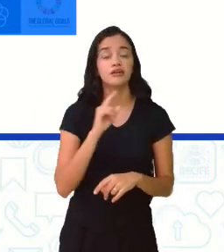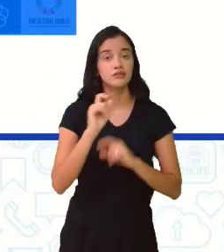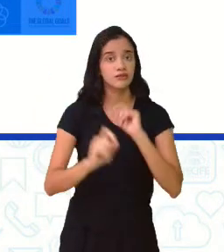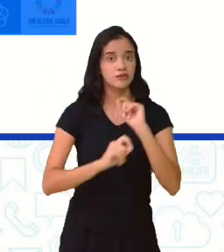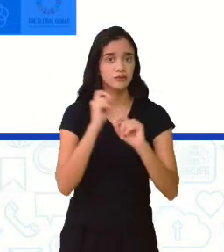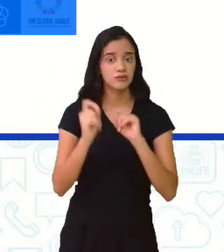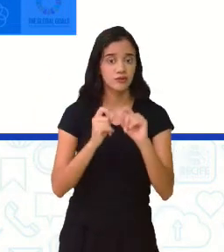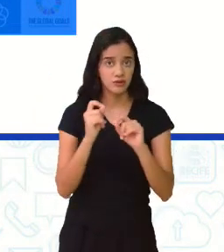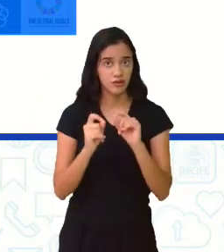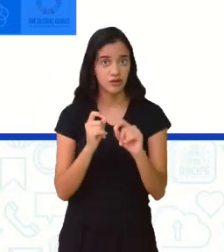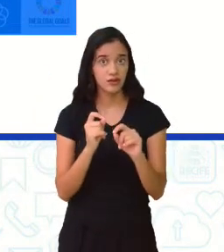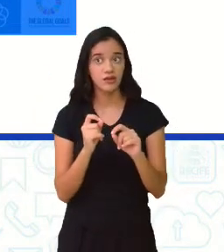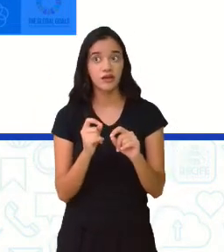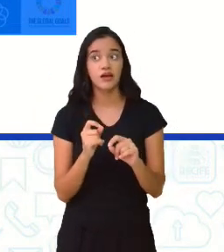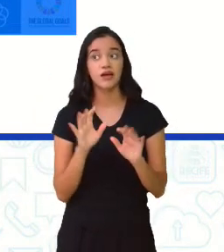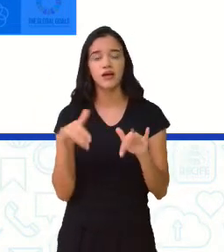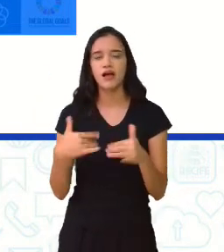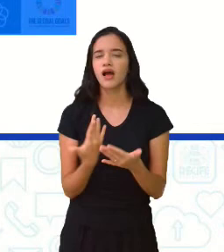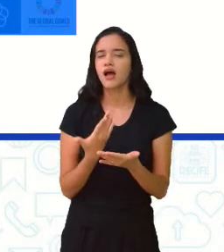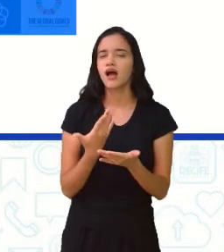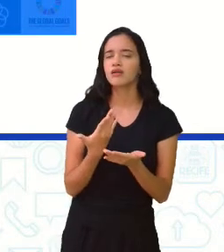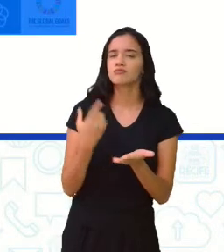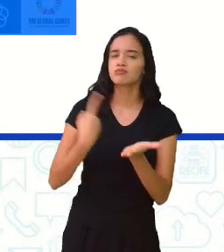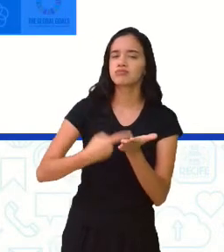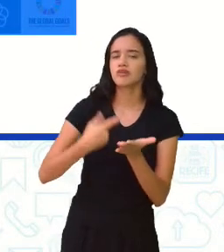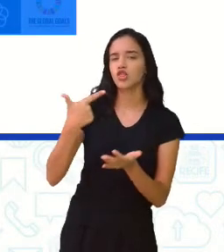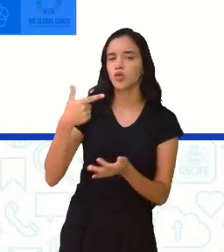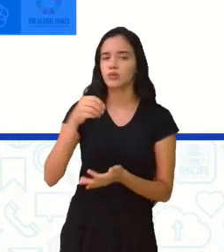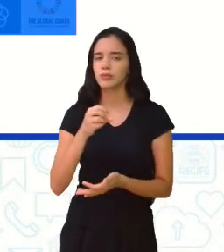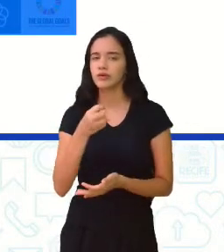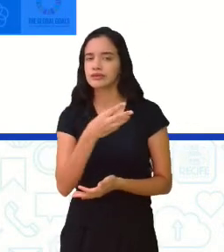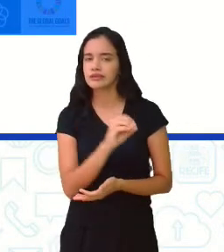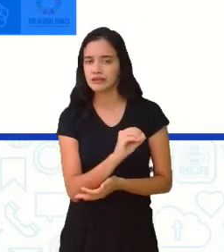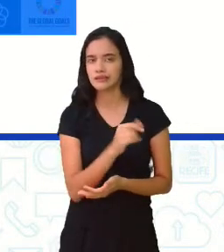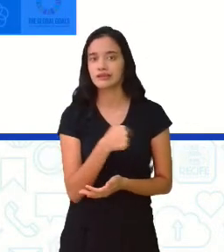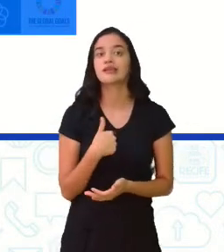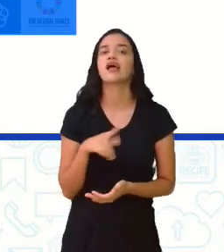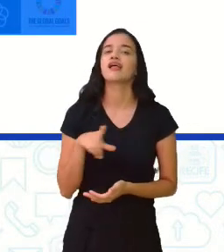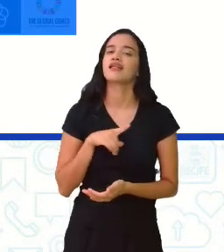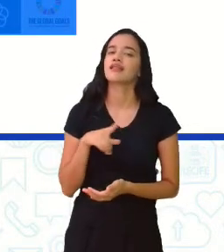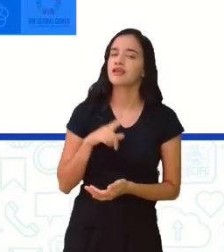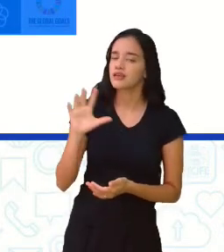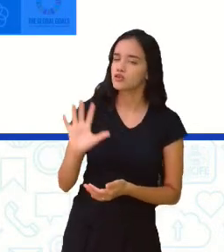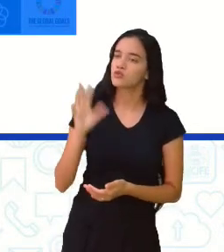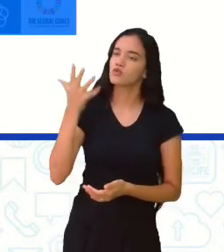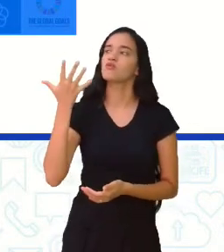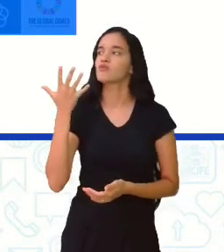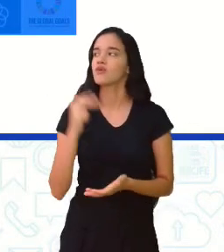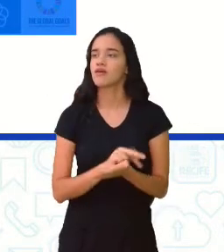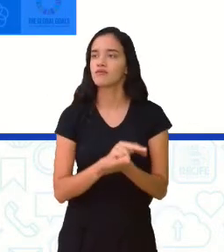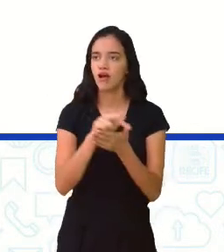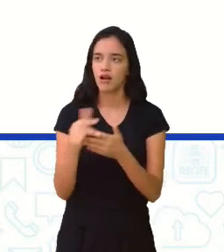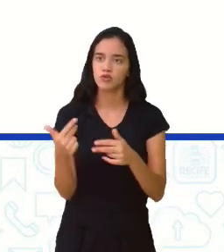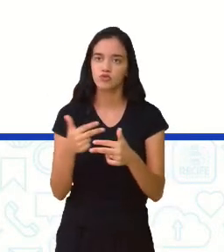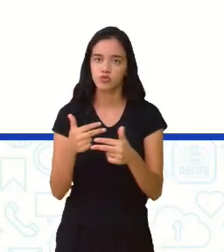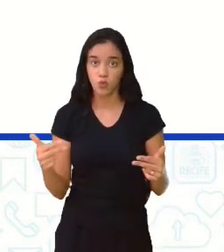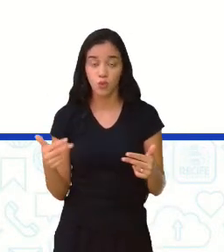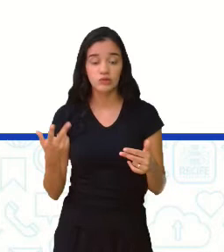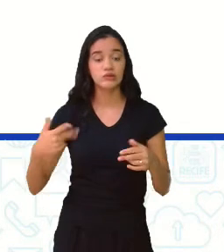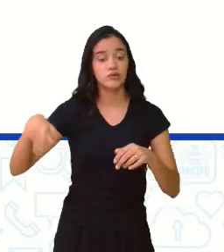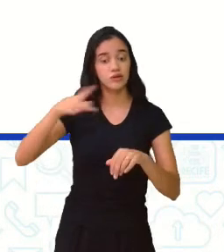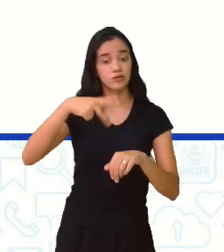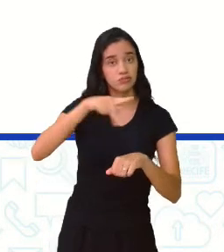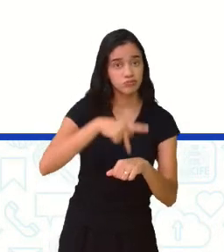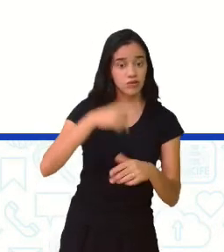à Agenda 2030, né? Até 2030 tem que se resolver várias coisas, né, prof? Exatamente. Vários países